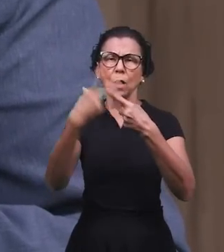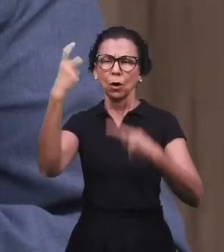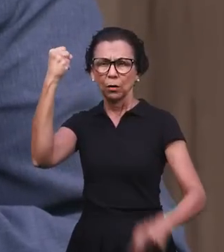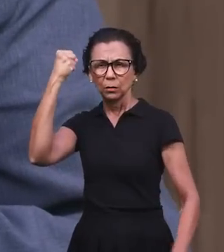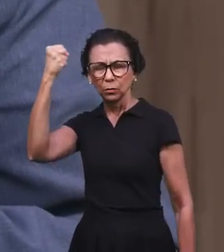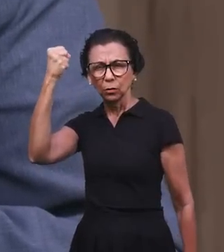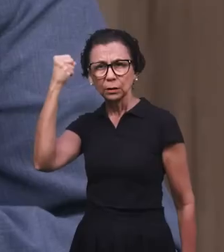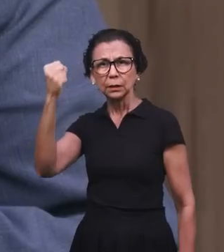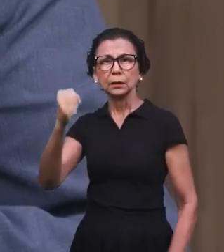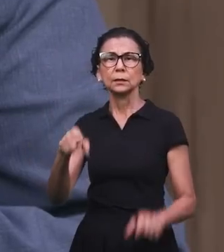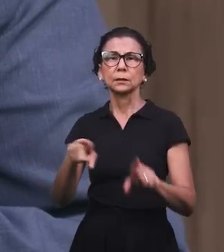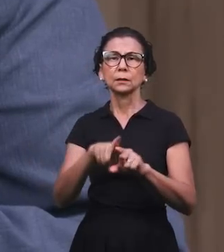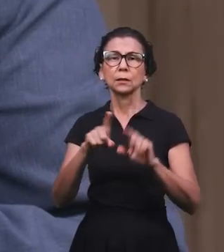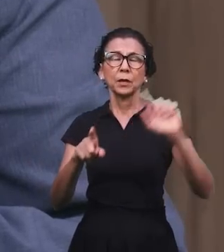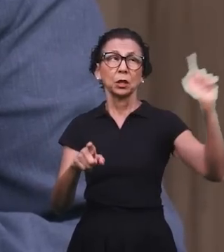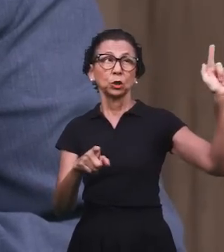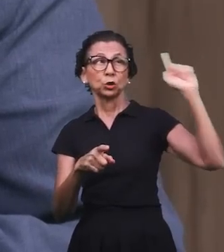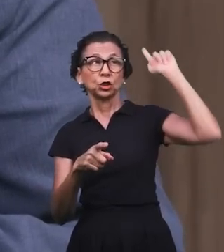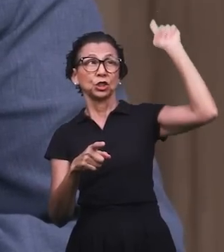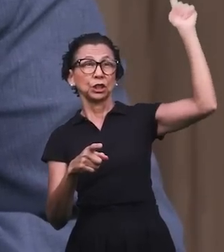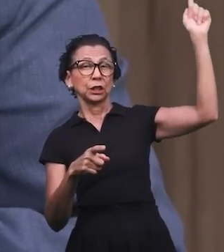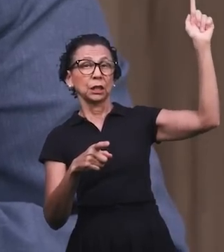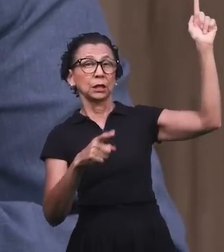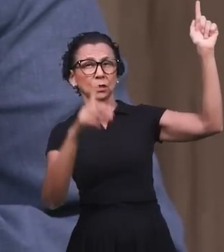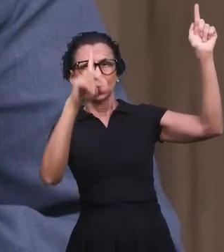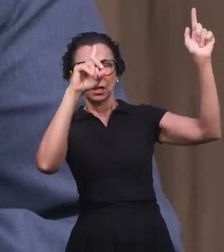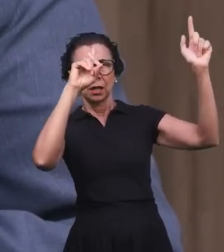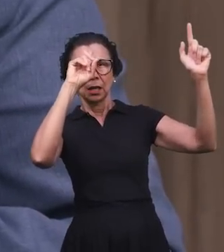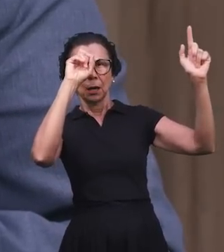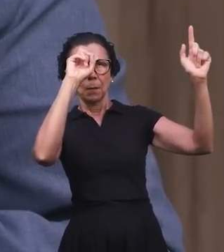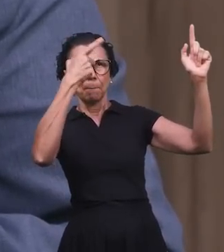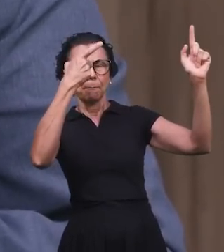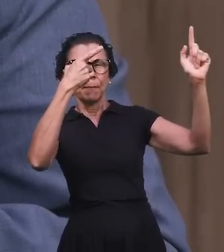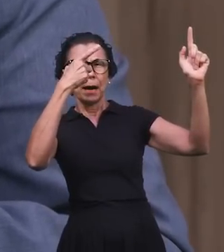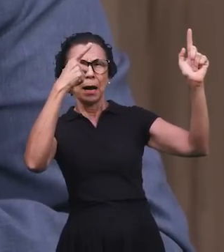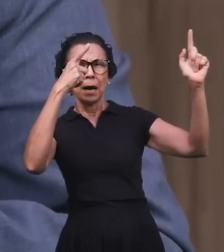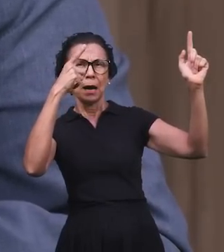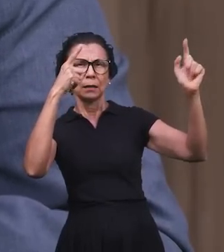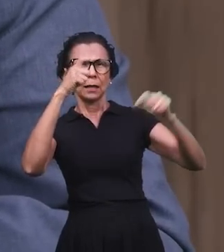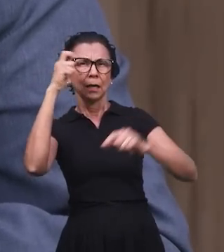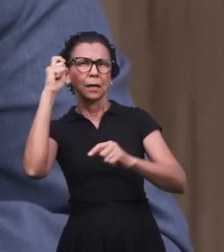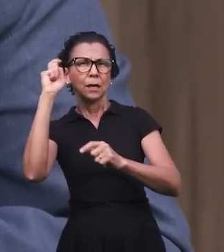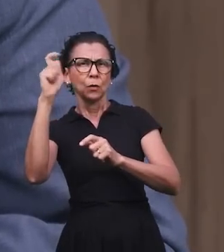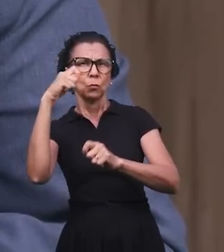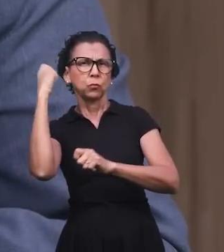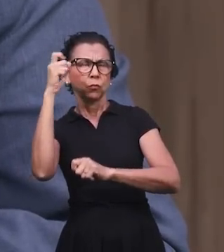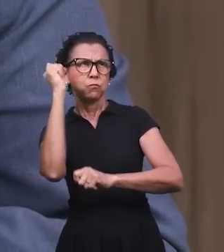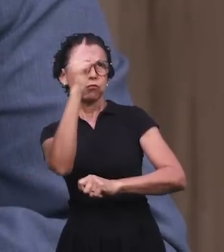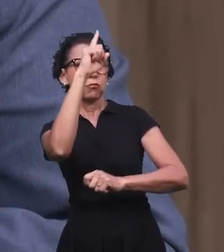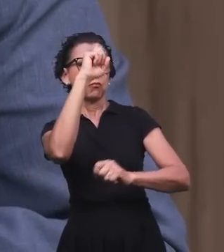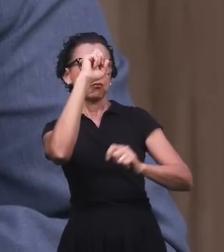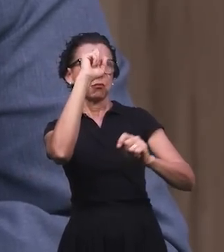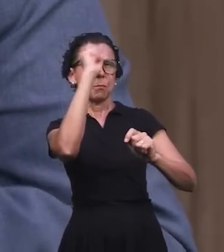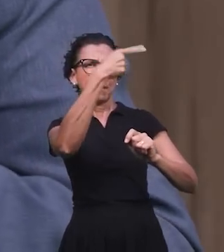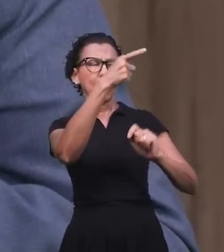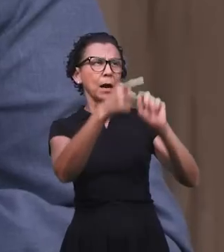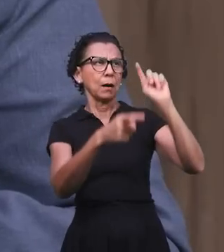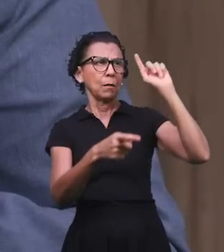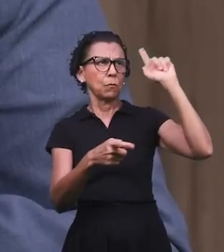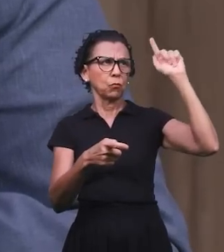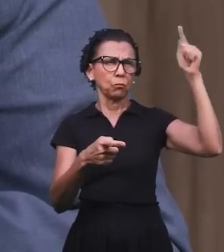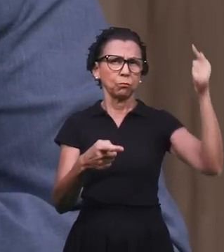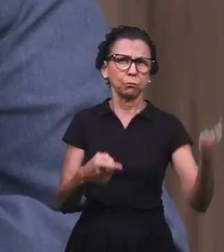venceu ali os seus opositores, venceu outros gigantes também. Então, Davi, naquilo que ele não